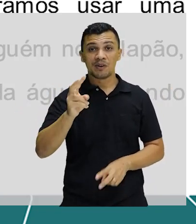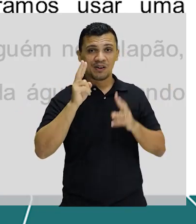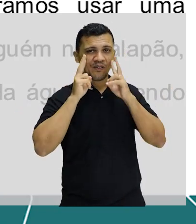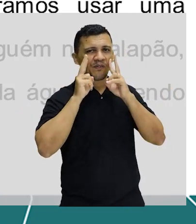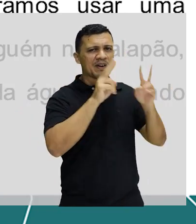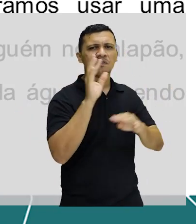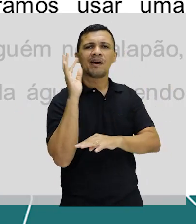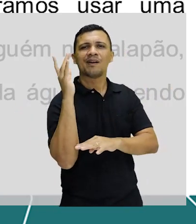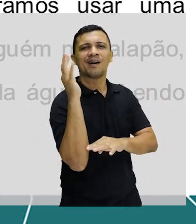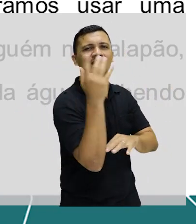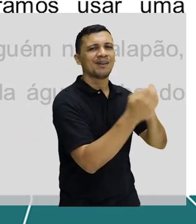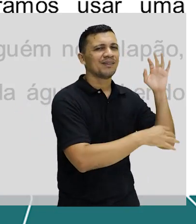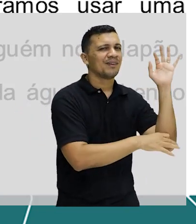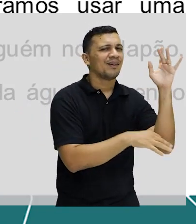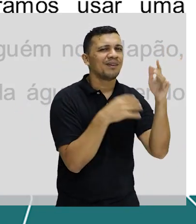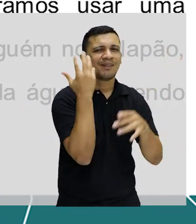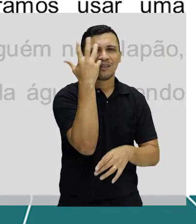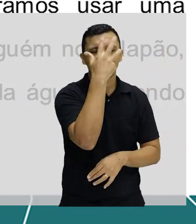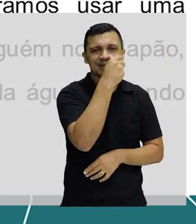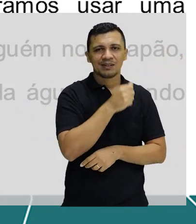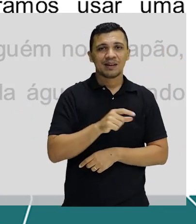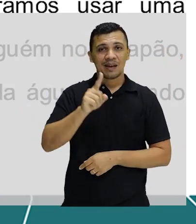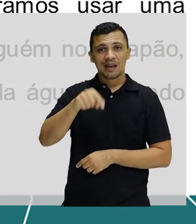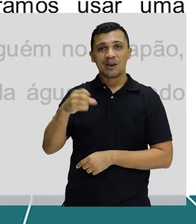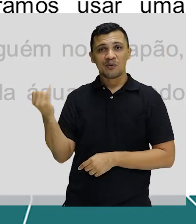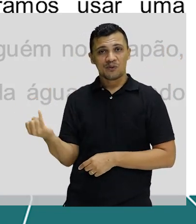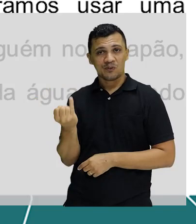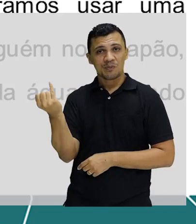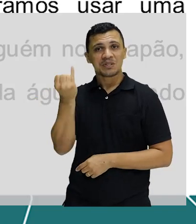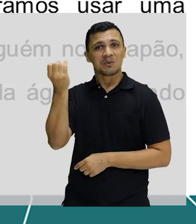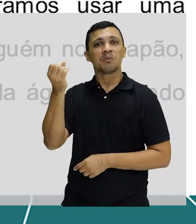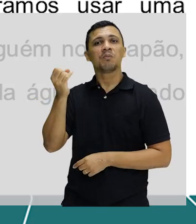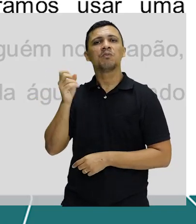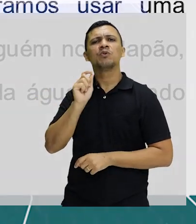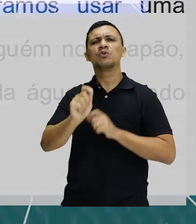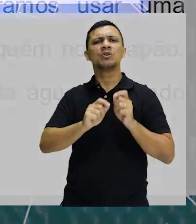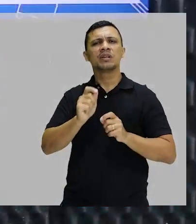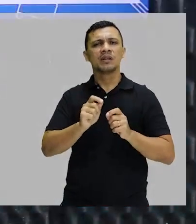Esta é a informação mais importante para a preservação da água. Sabendo usar,